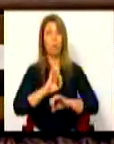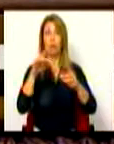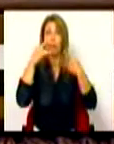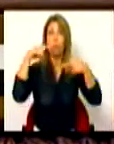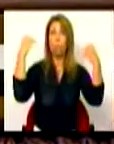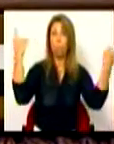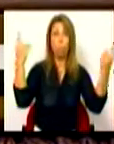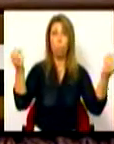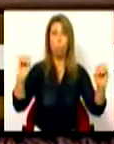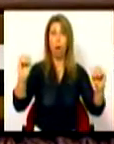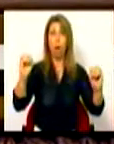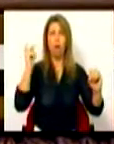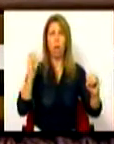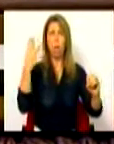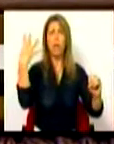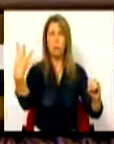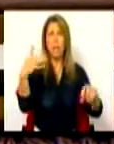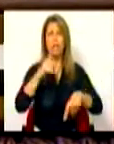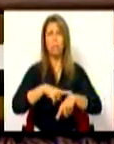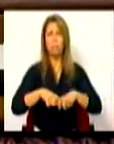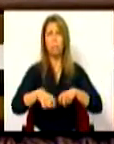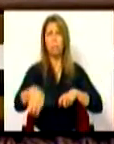quatro anos do mandato da direita.